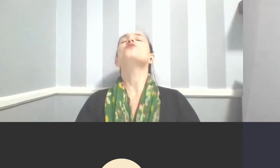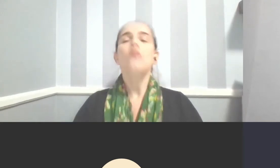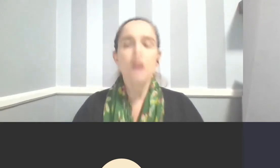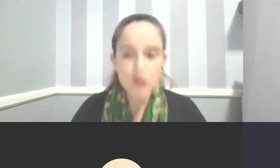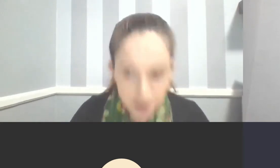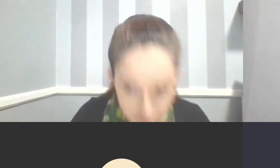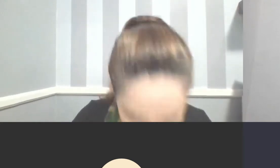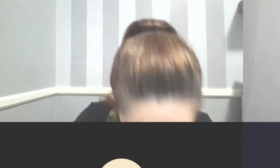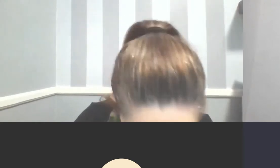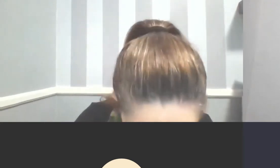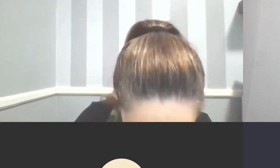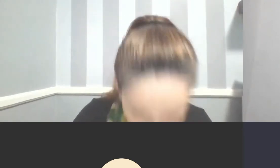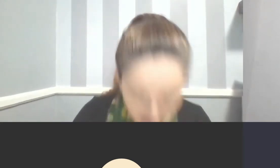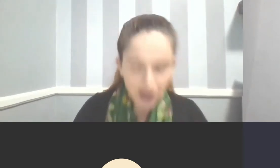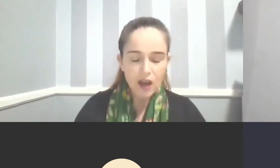da pessoa ou eu devo